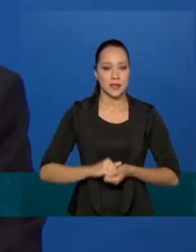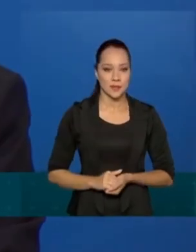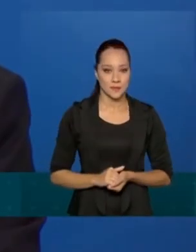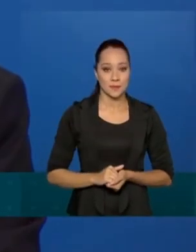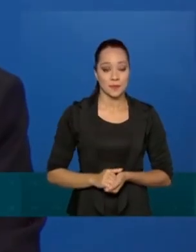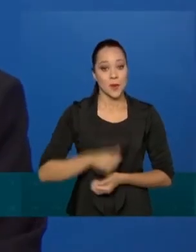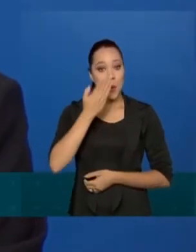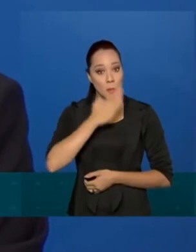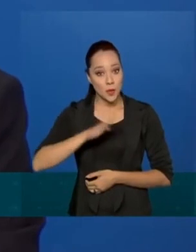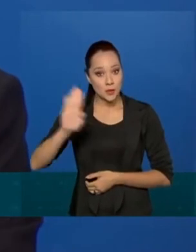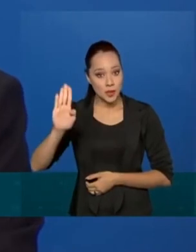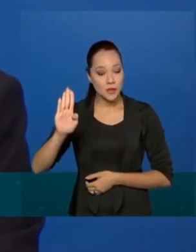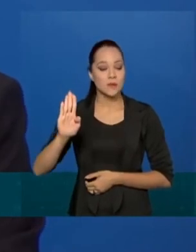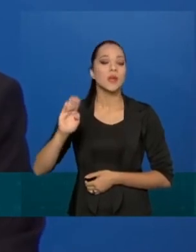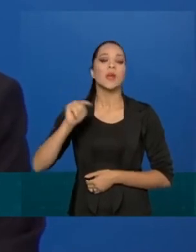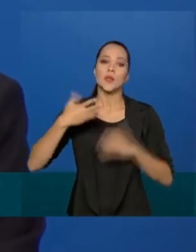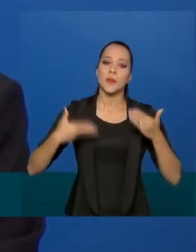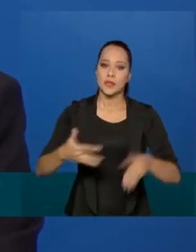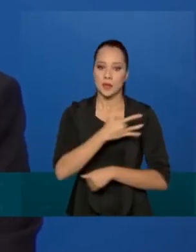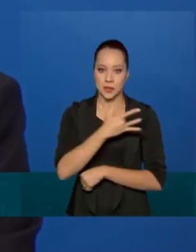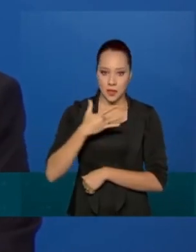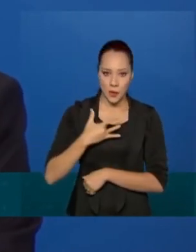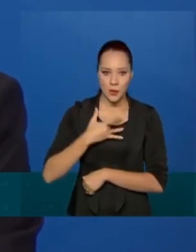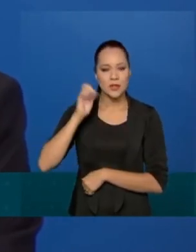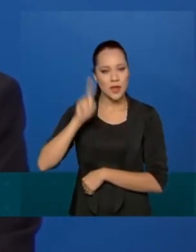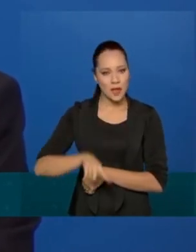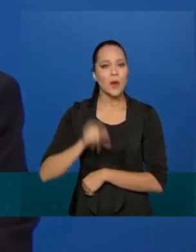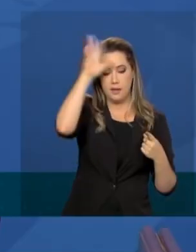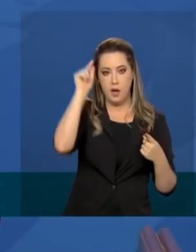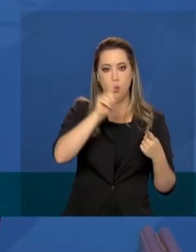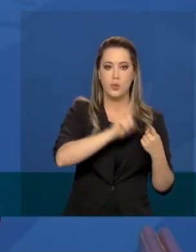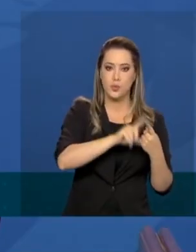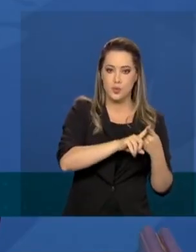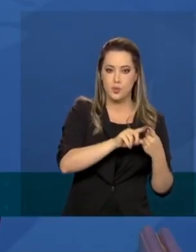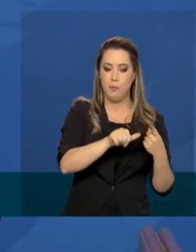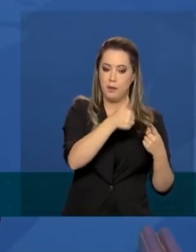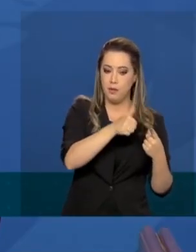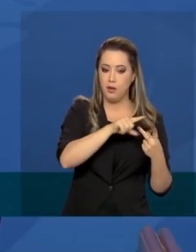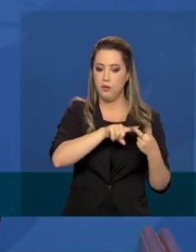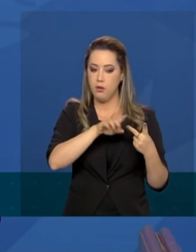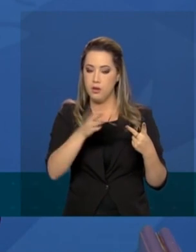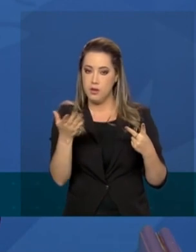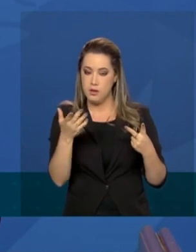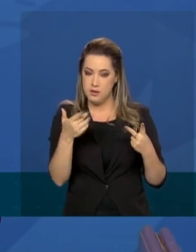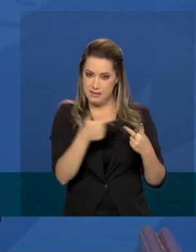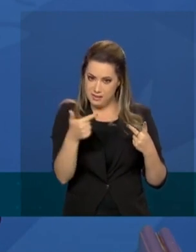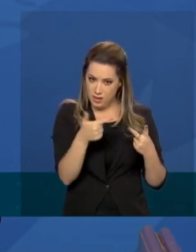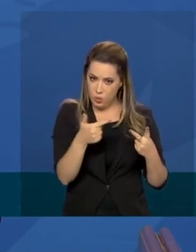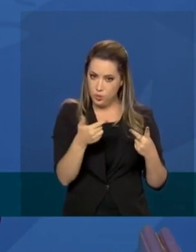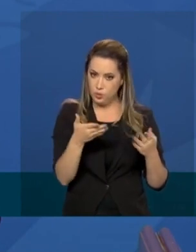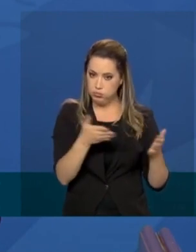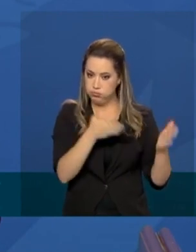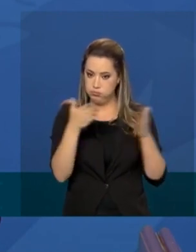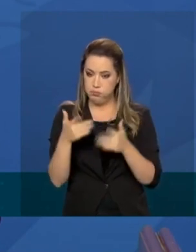da saúde Marcelo Queiroga admitiu que a situação se deve a uma decisão equivocada do antecessor o general Eduardo plazuelo que deixou o cargo em meados